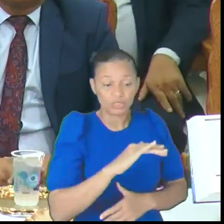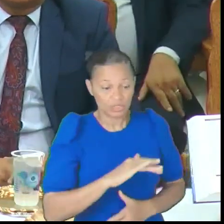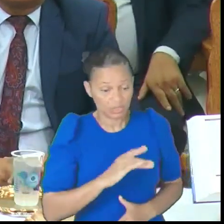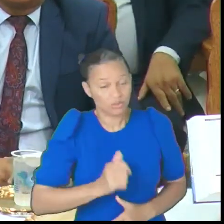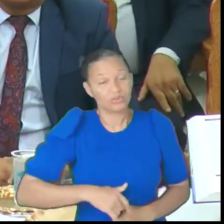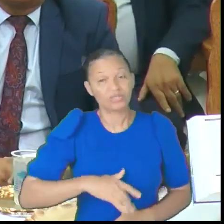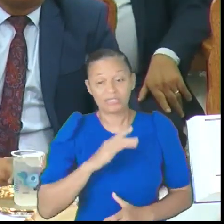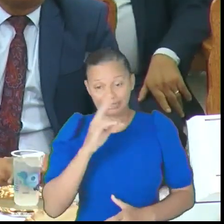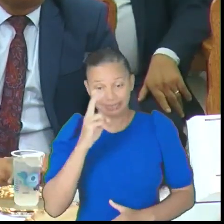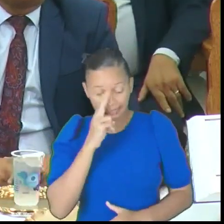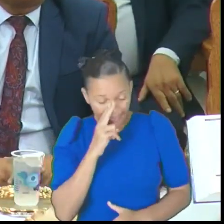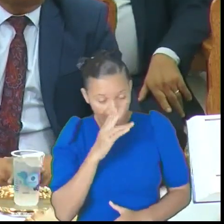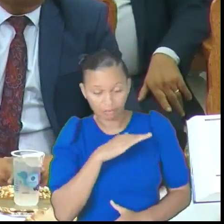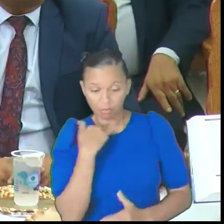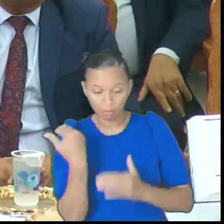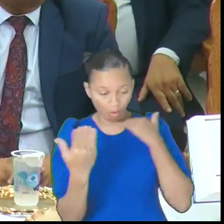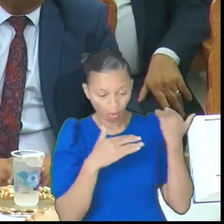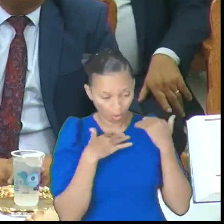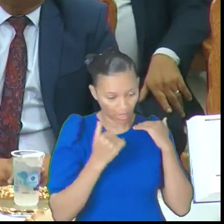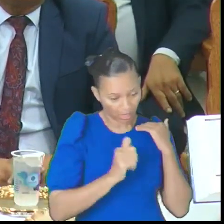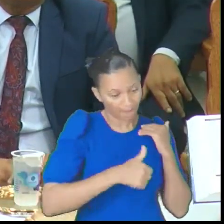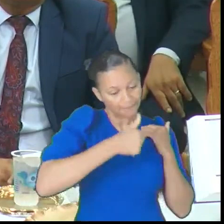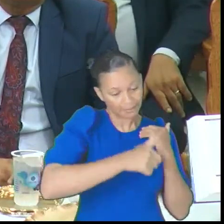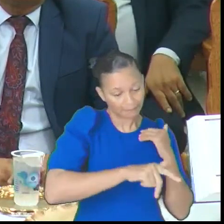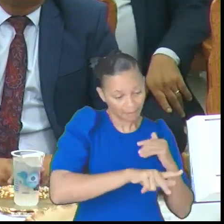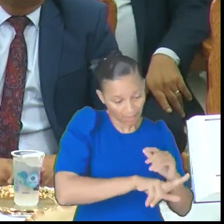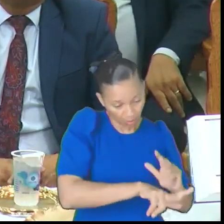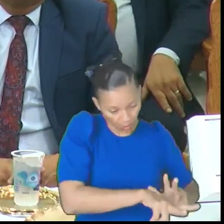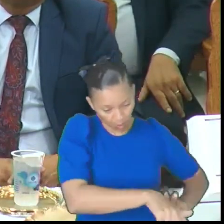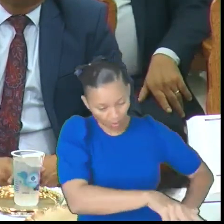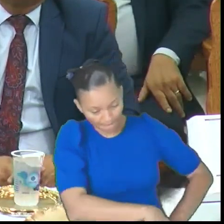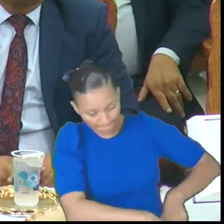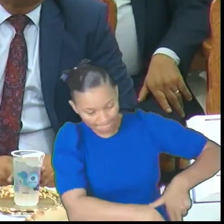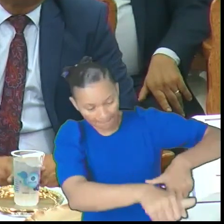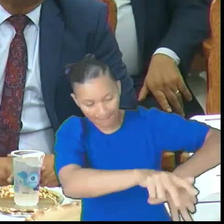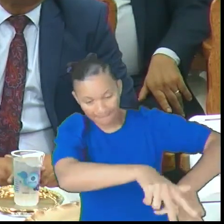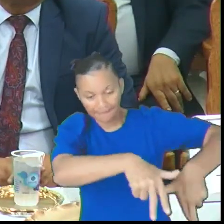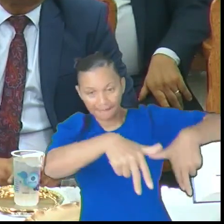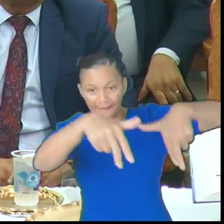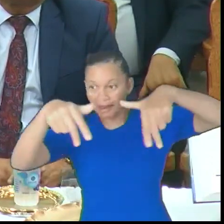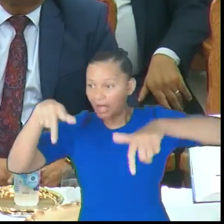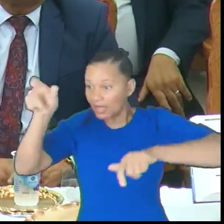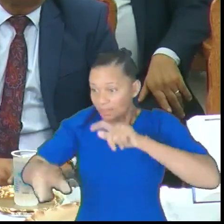primeiro. Depois nós, os que ficarmos vivos, seremos